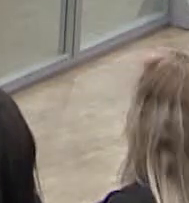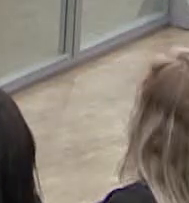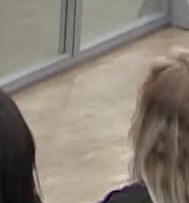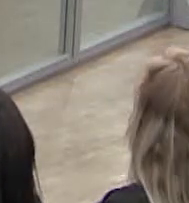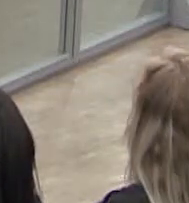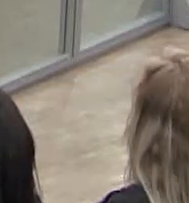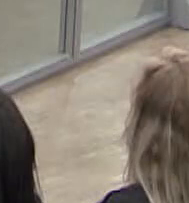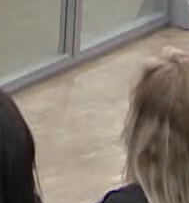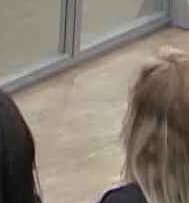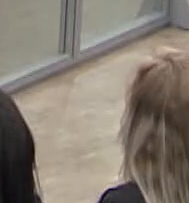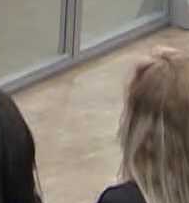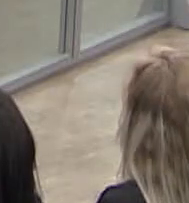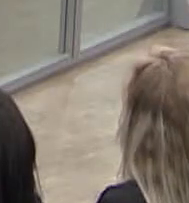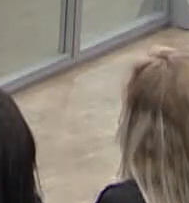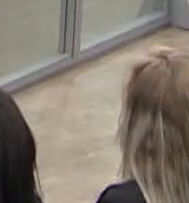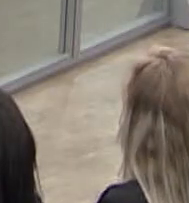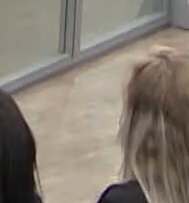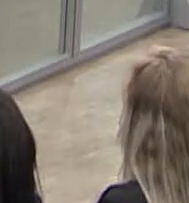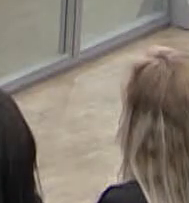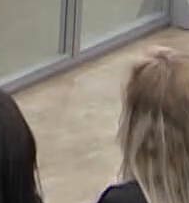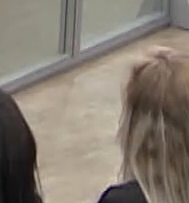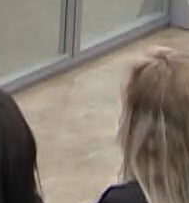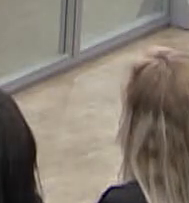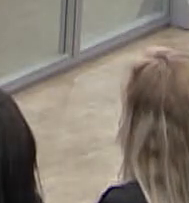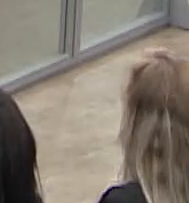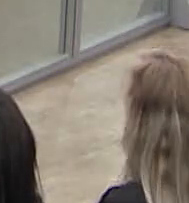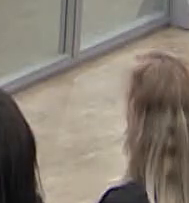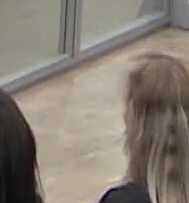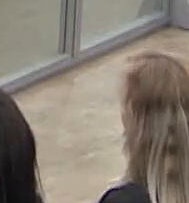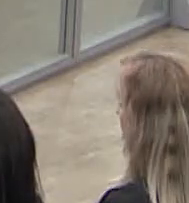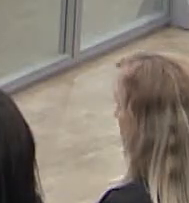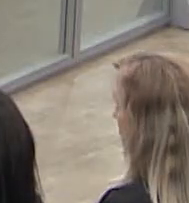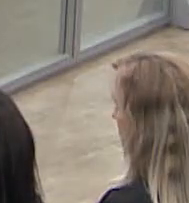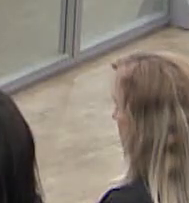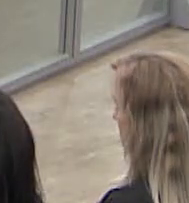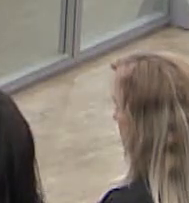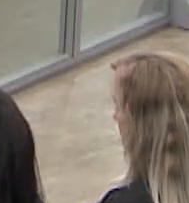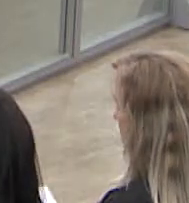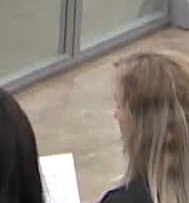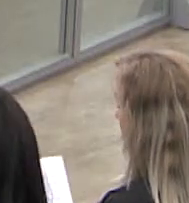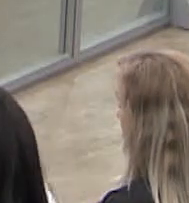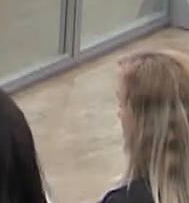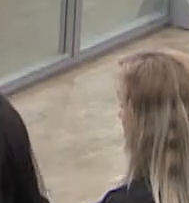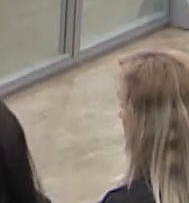uma oração e concedendo a todos nós uma bênção.